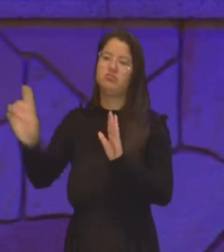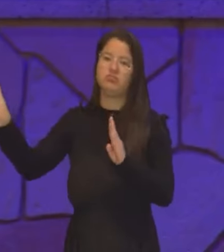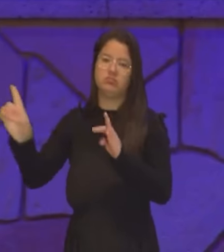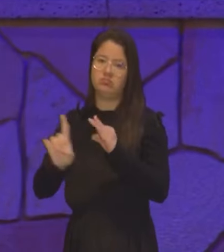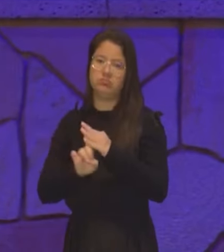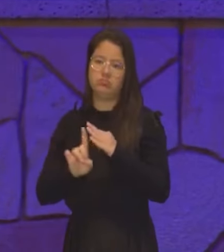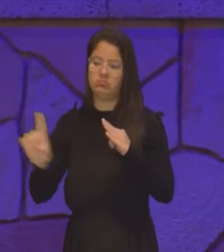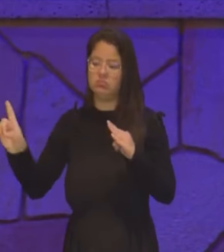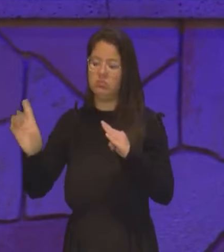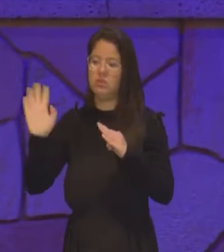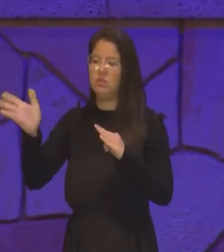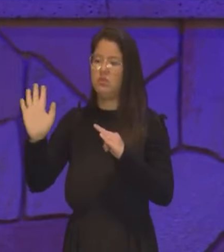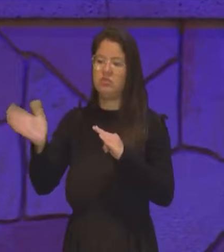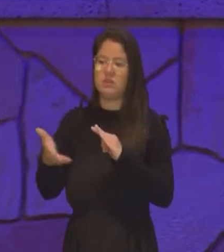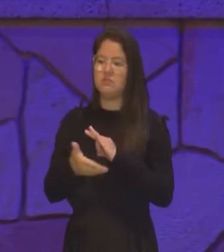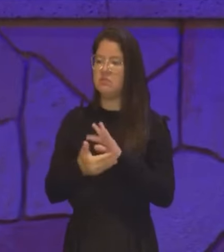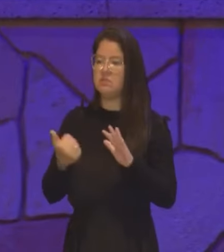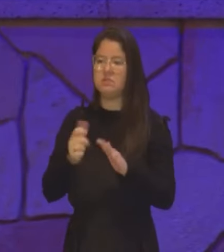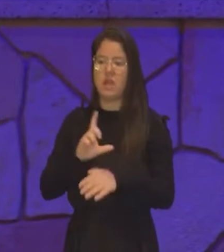Deus já havia se removido.